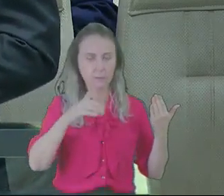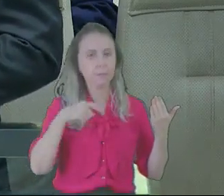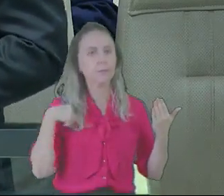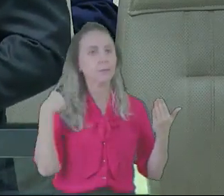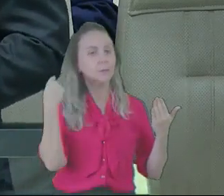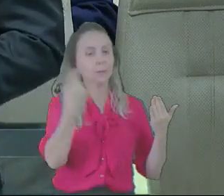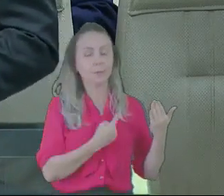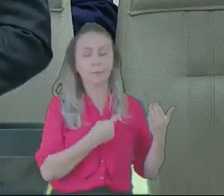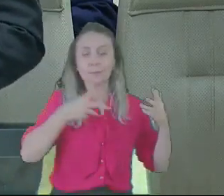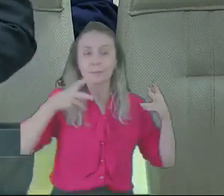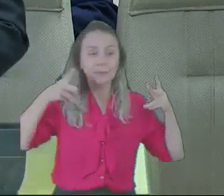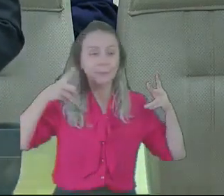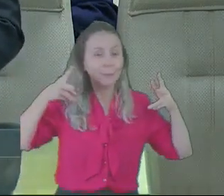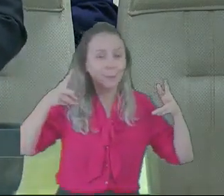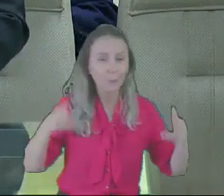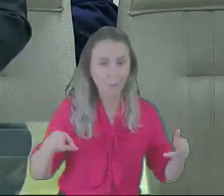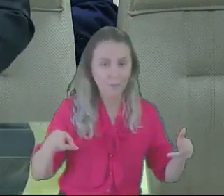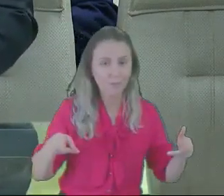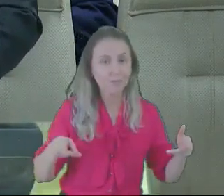irmãos